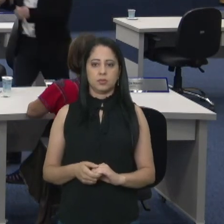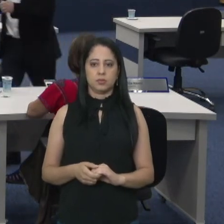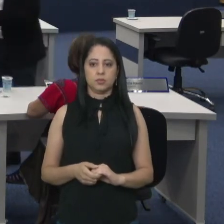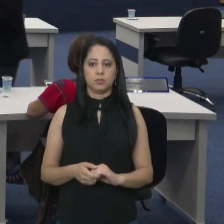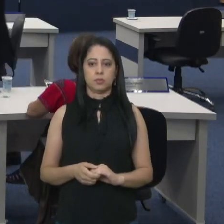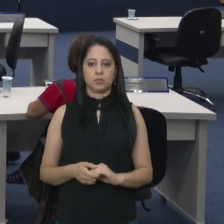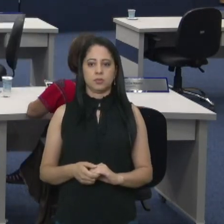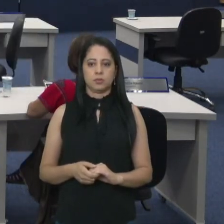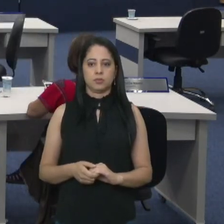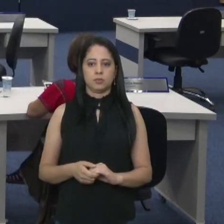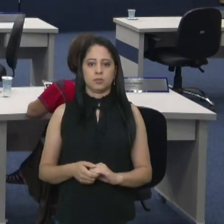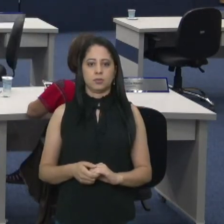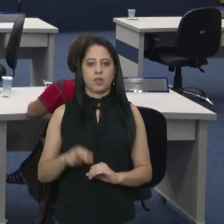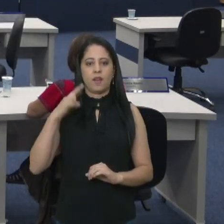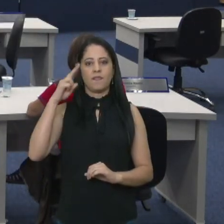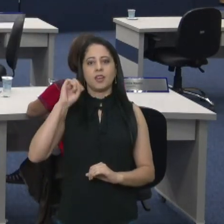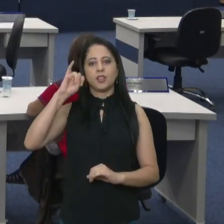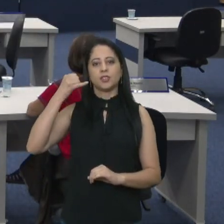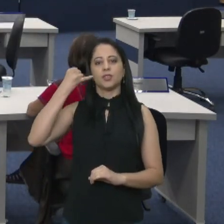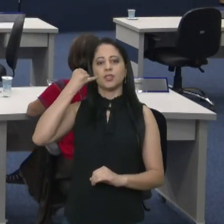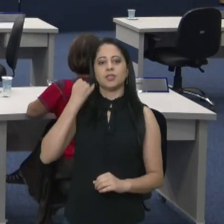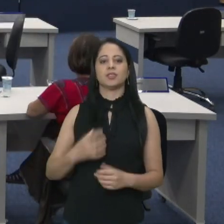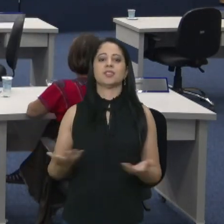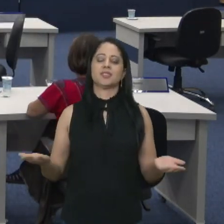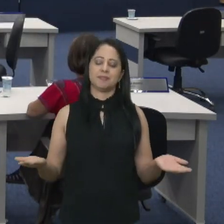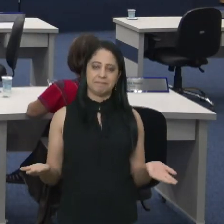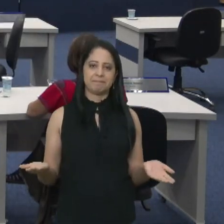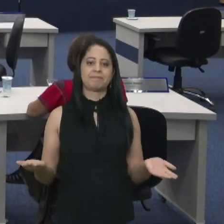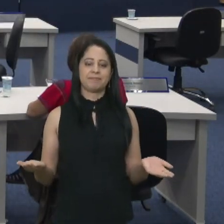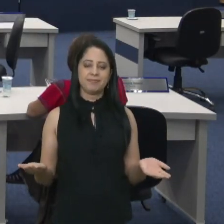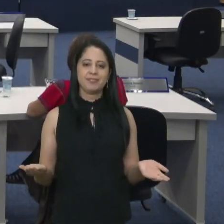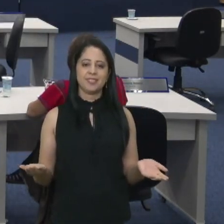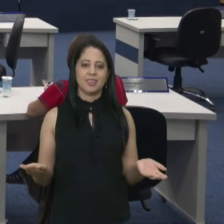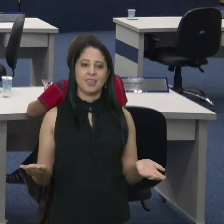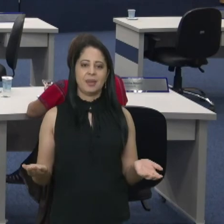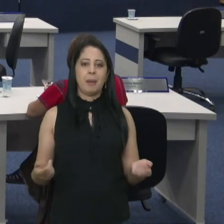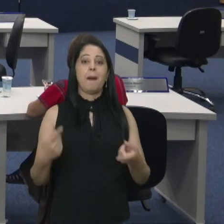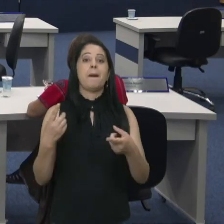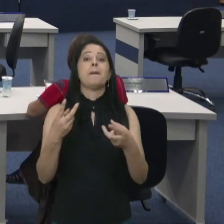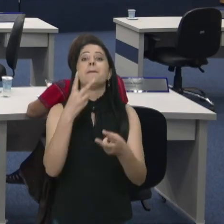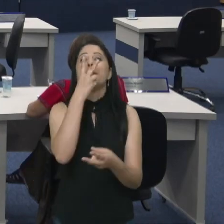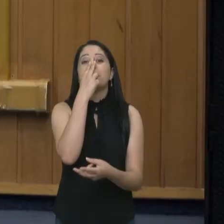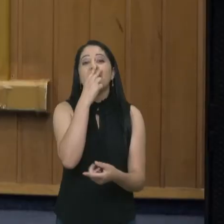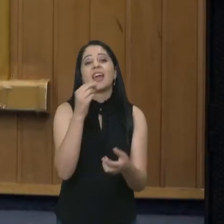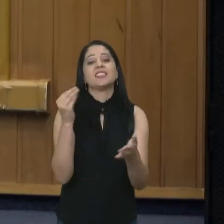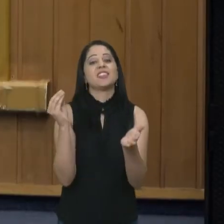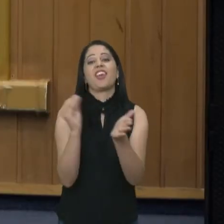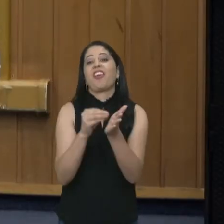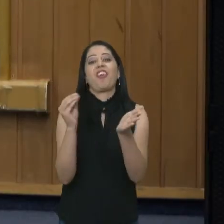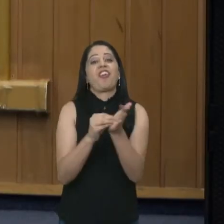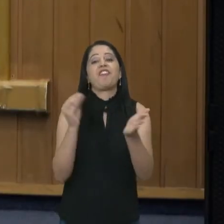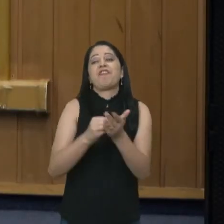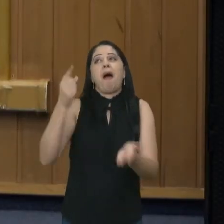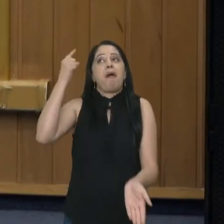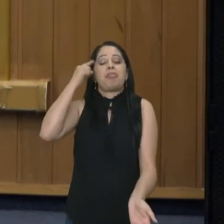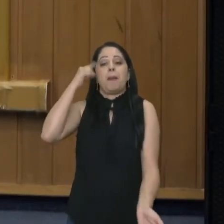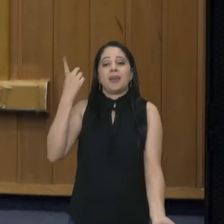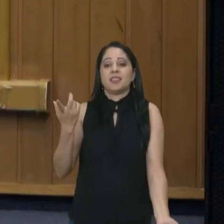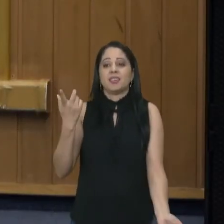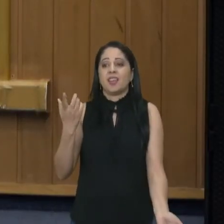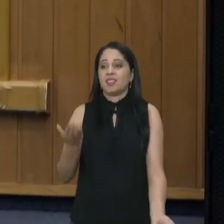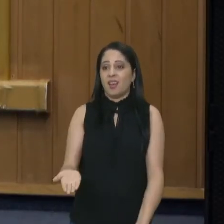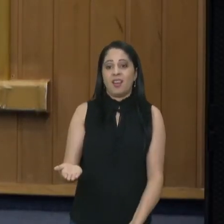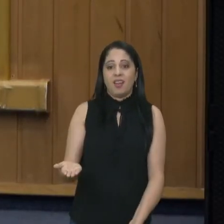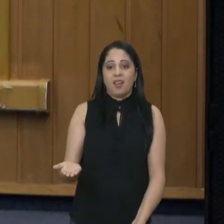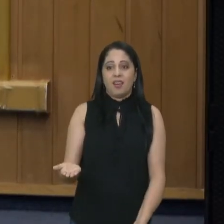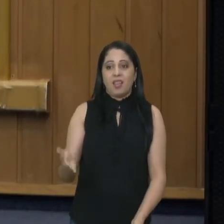Com a palavra, a vereadora Juliana Fraga. Não, eu acho que tem hora que falta coerência, né? Ele mesmo fala da família, mas